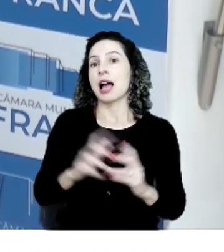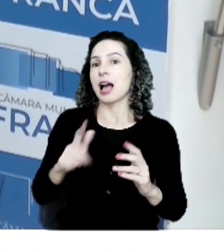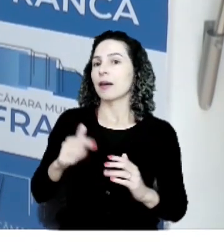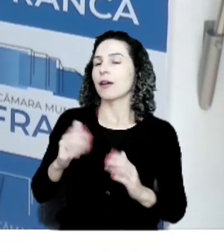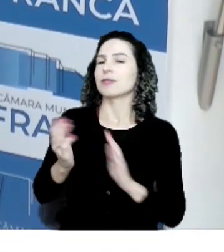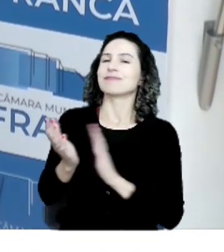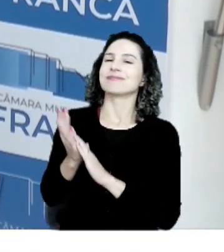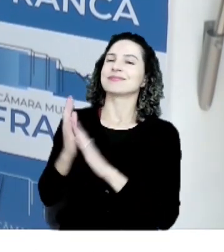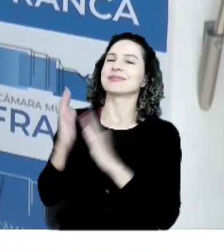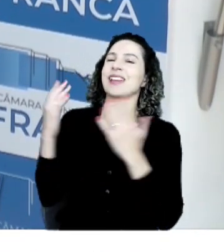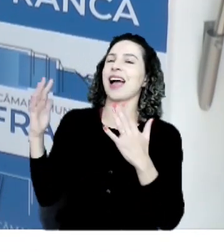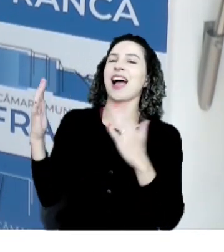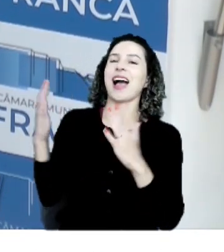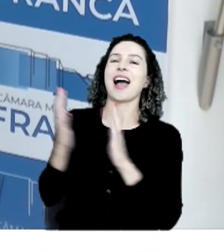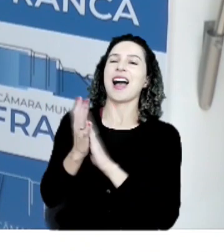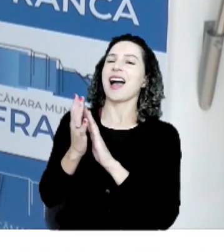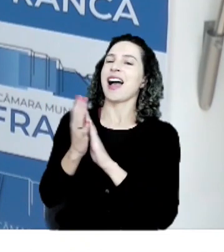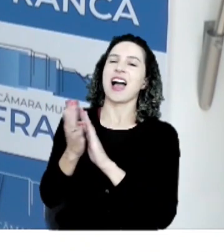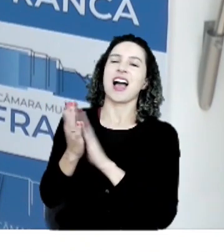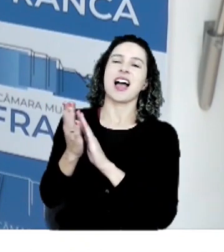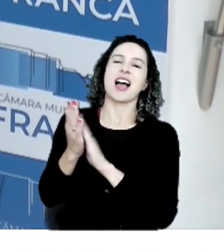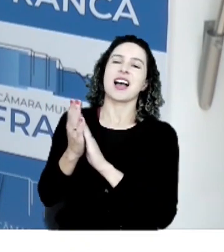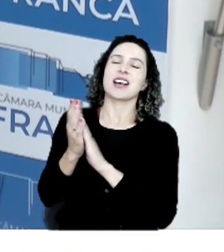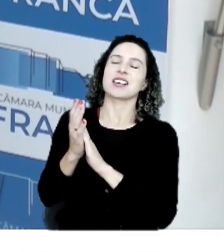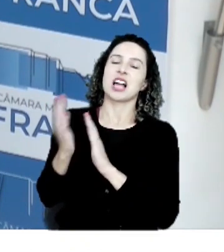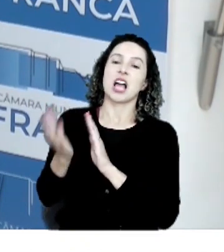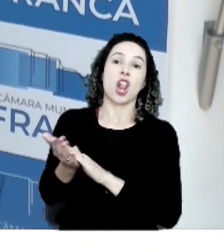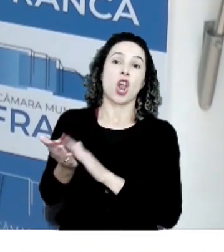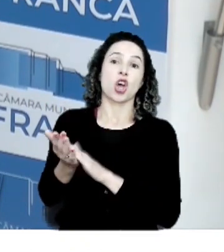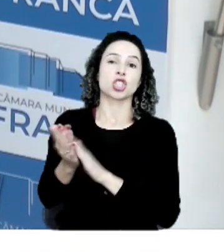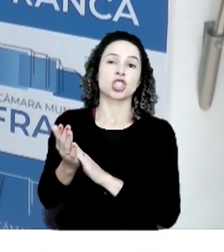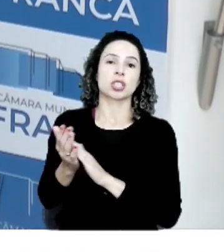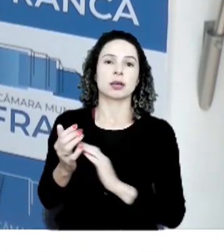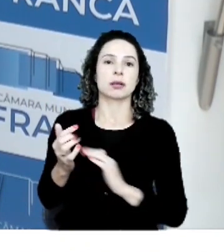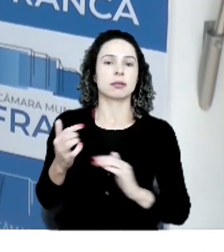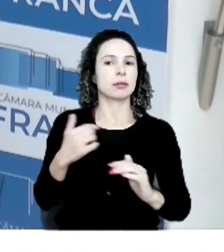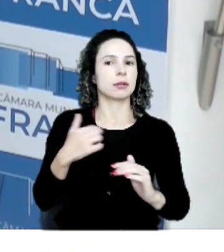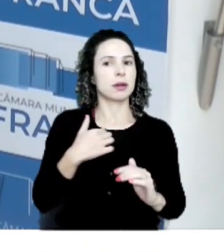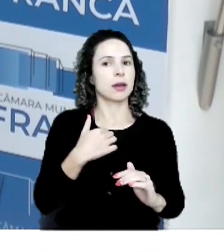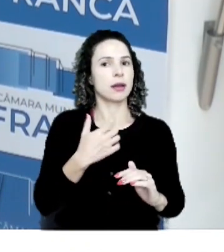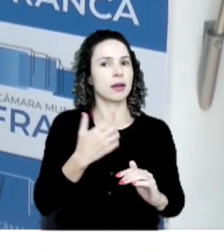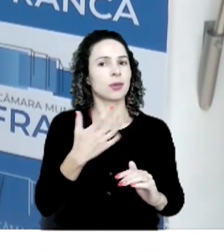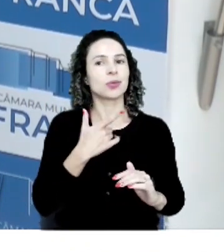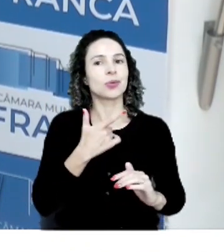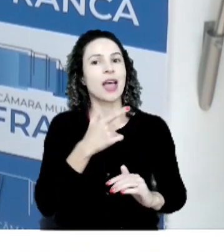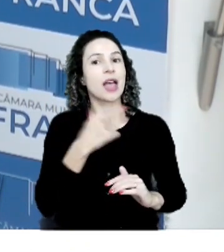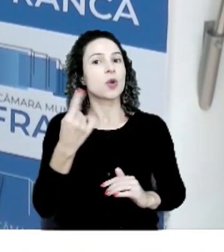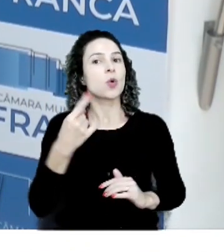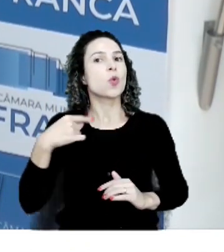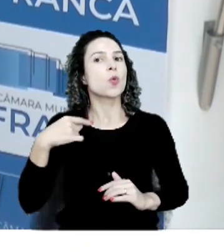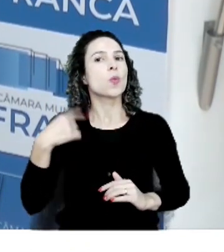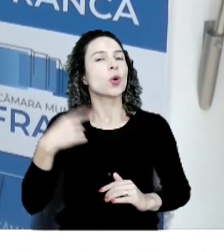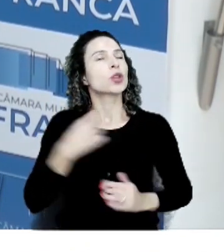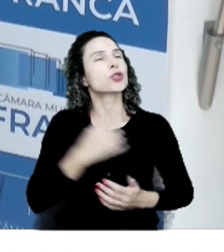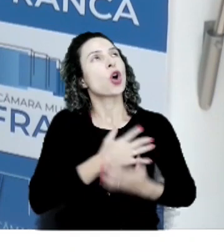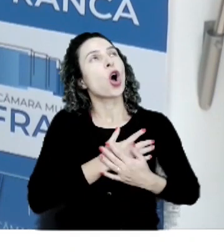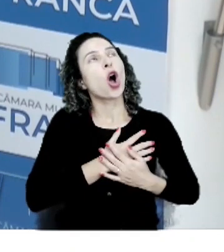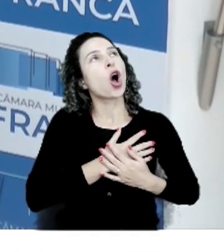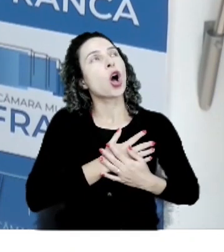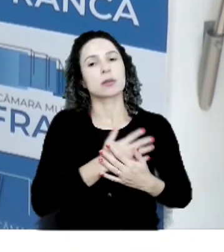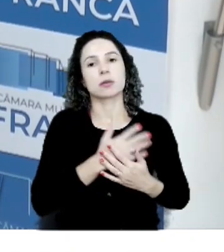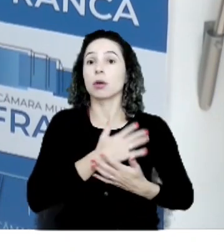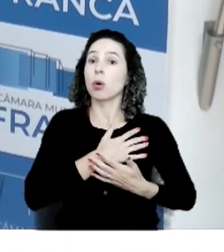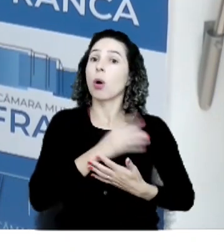palma, ficar batendo palma, elogiando, eu não tenho político de estimação nenhum. Gosto de